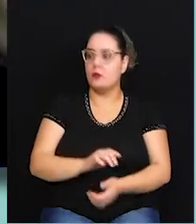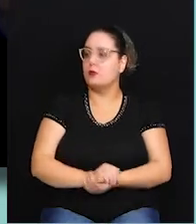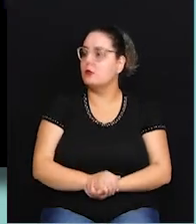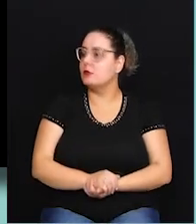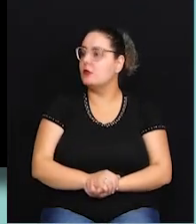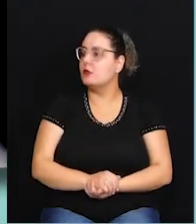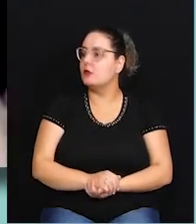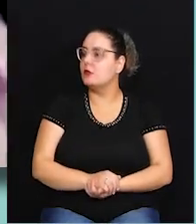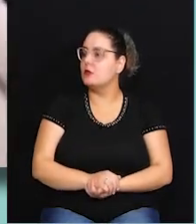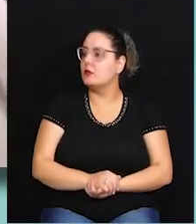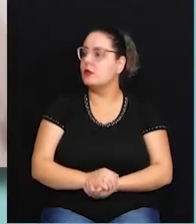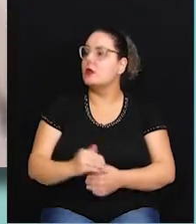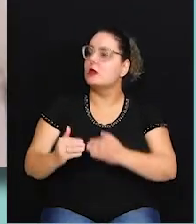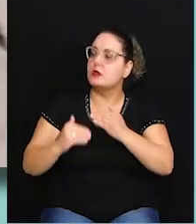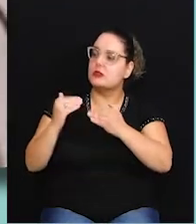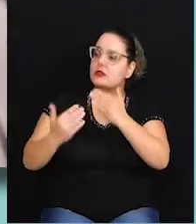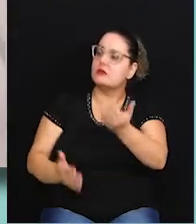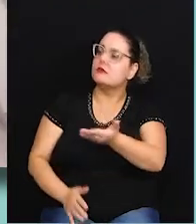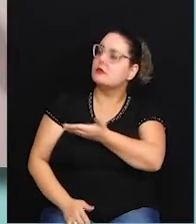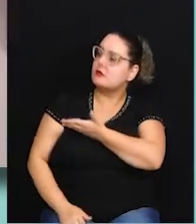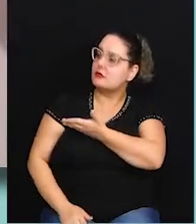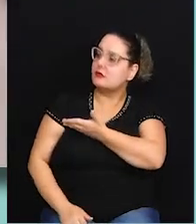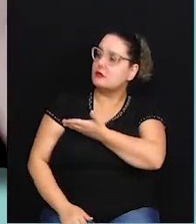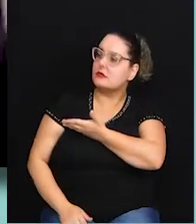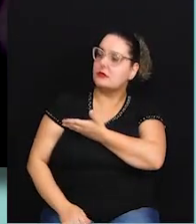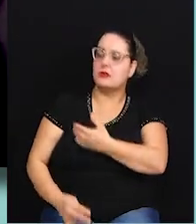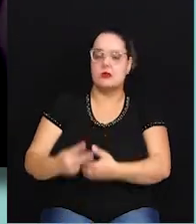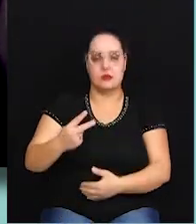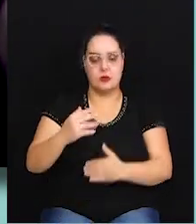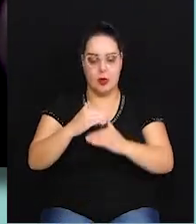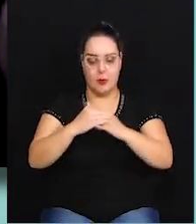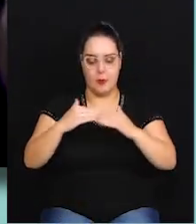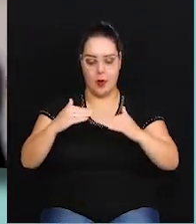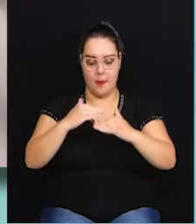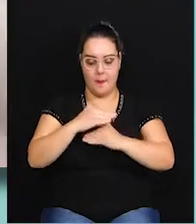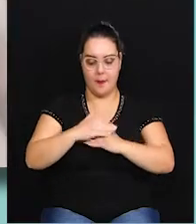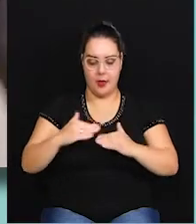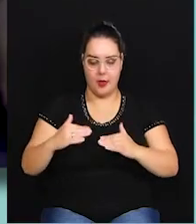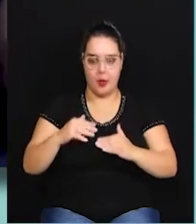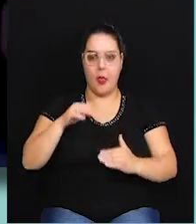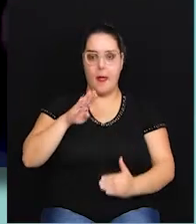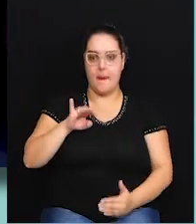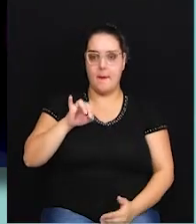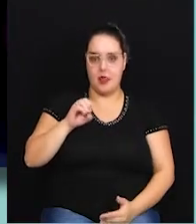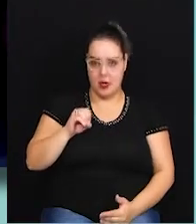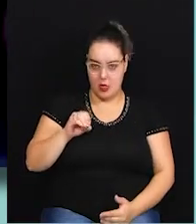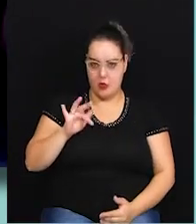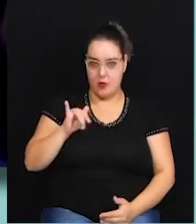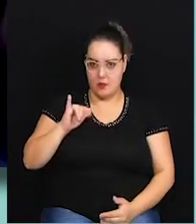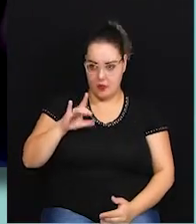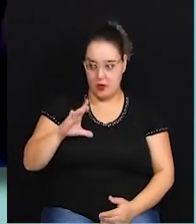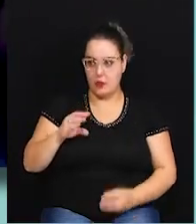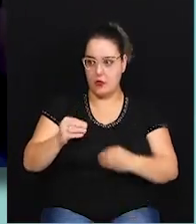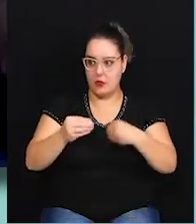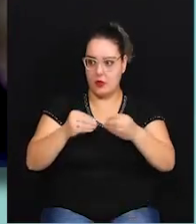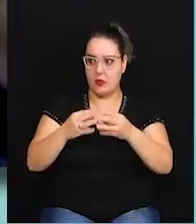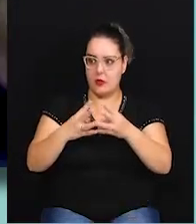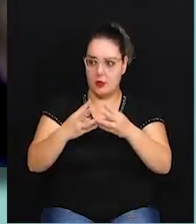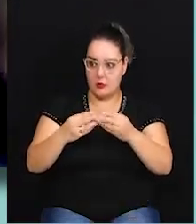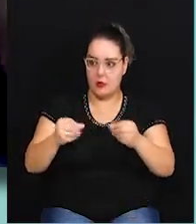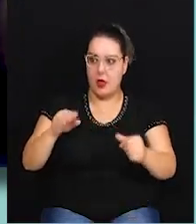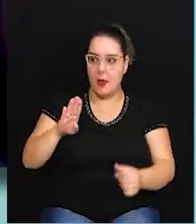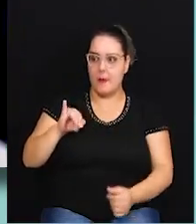absorvente, que foi, então, desenvolvido com as duas camadas de biofilmes, né, dos plásticos